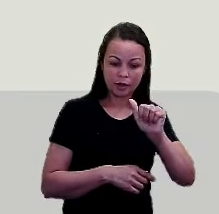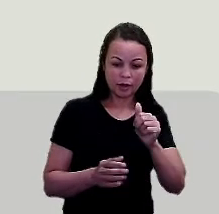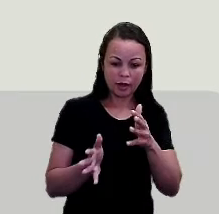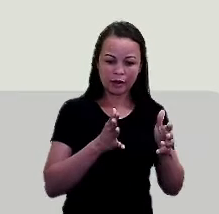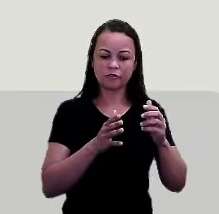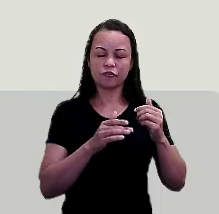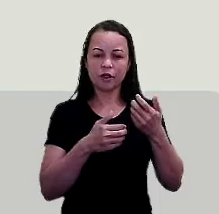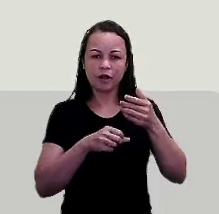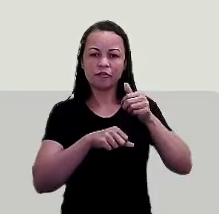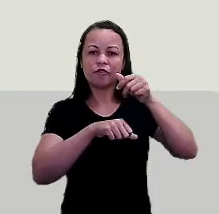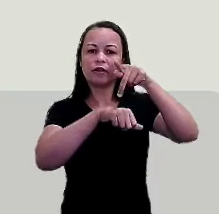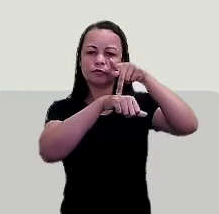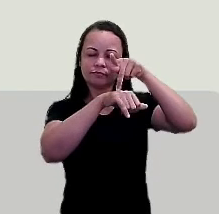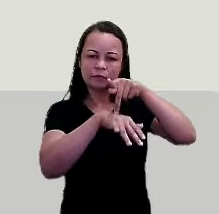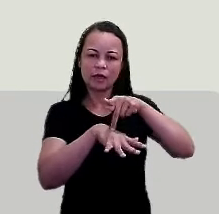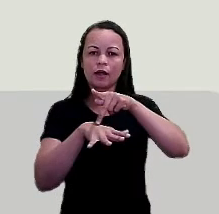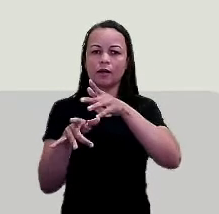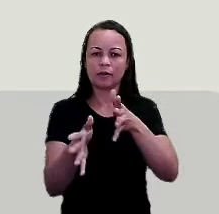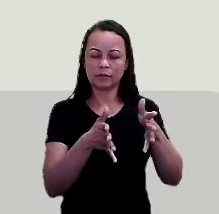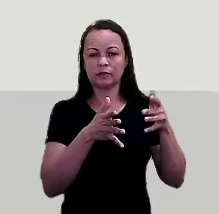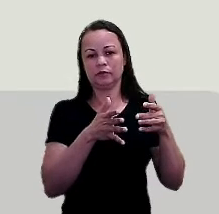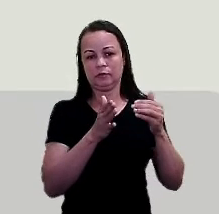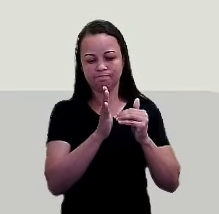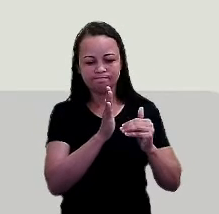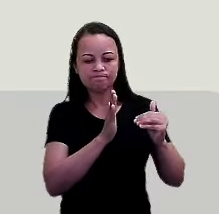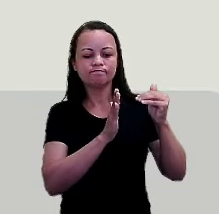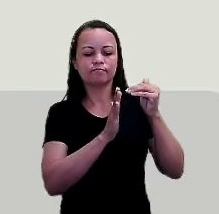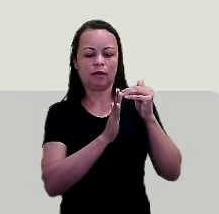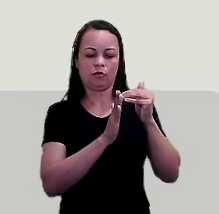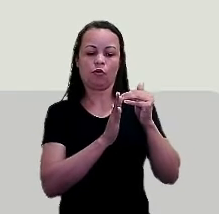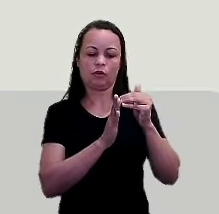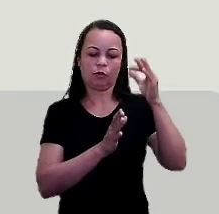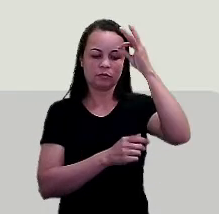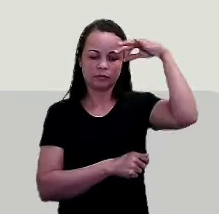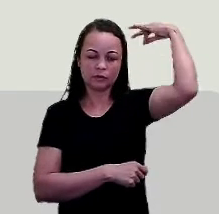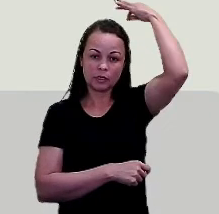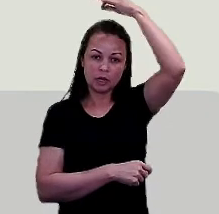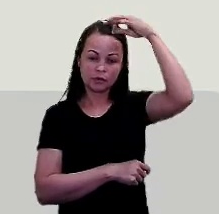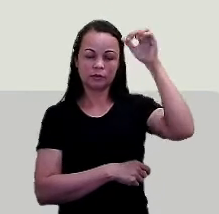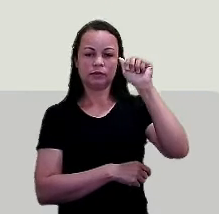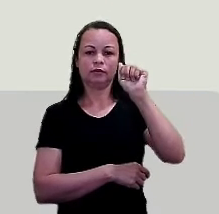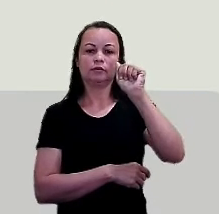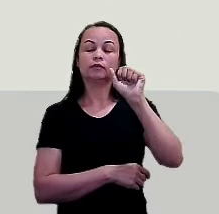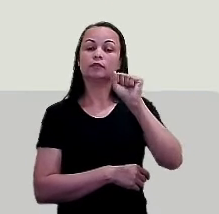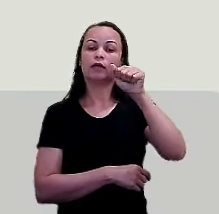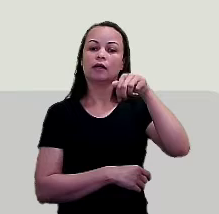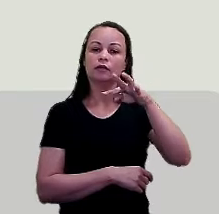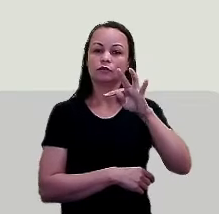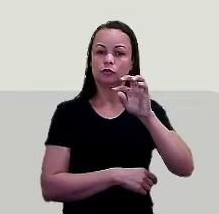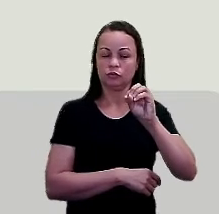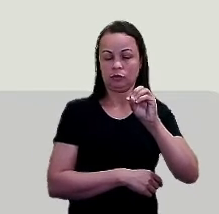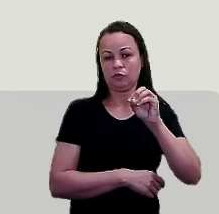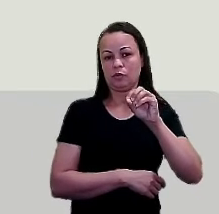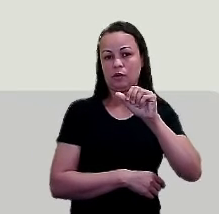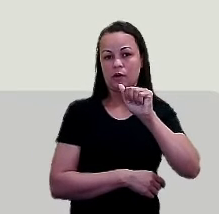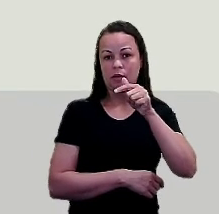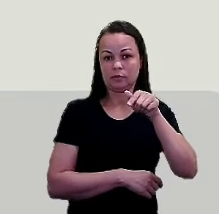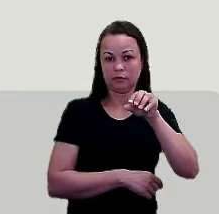paróquia, com a mesma invocação de Santo Antônio. Gente, não sei que vocês estão lembrados das minhas aulas anteriores, quando eu cito